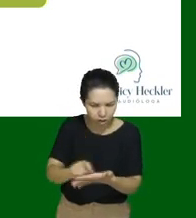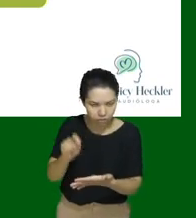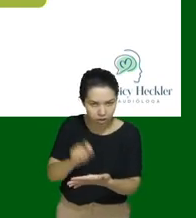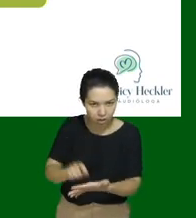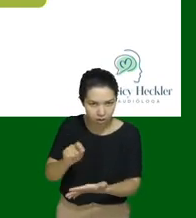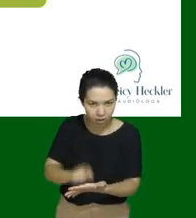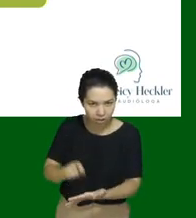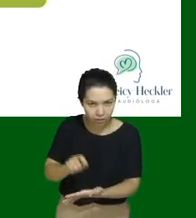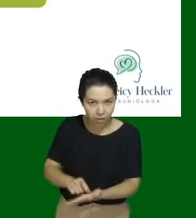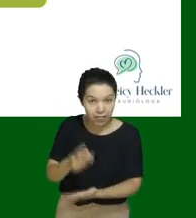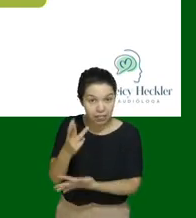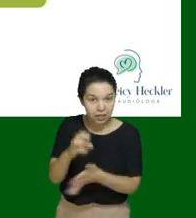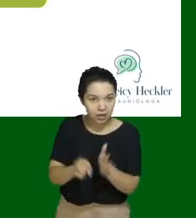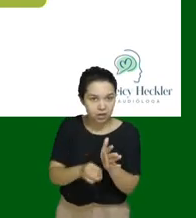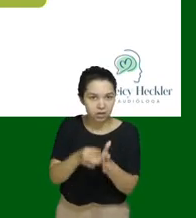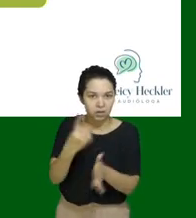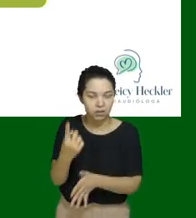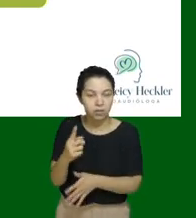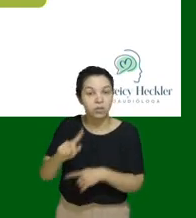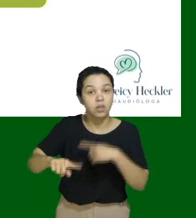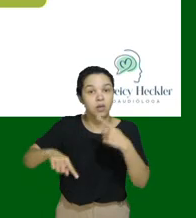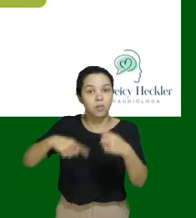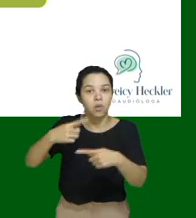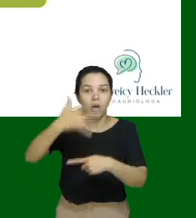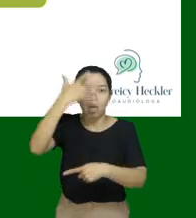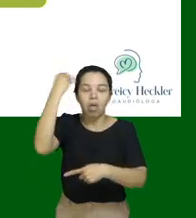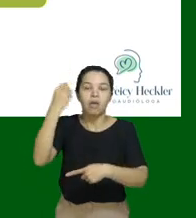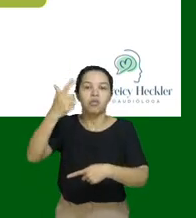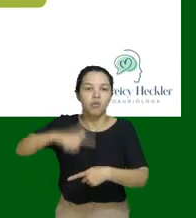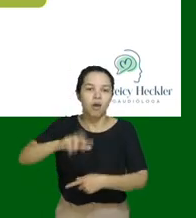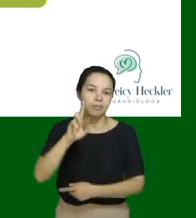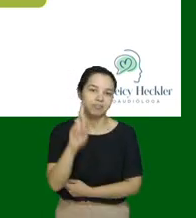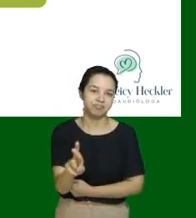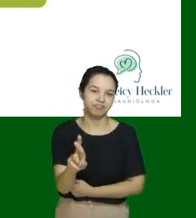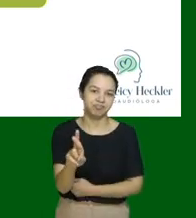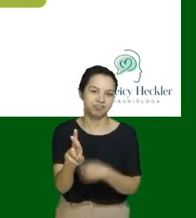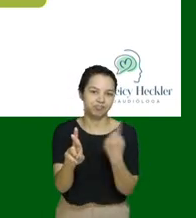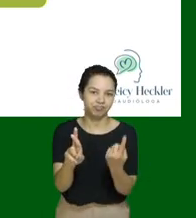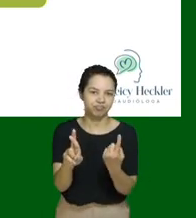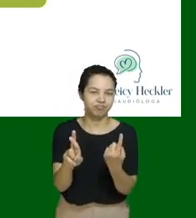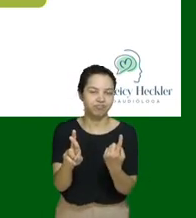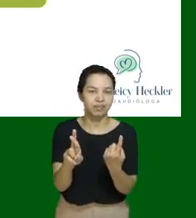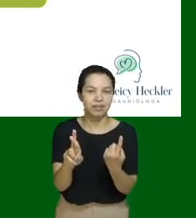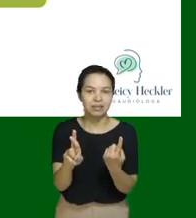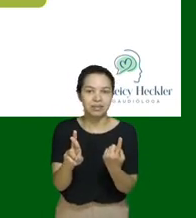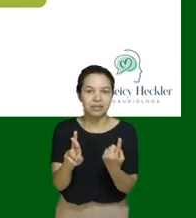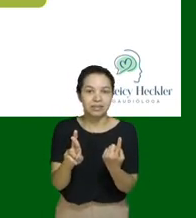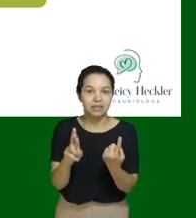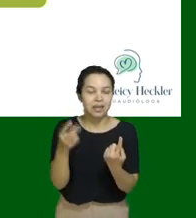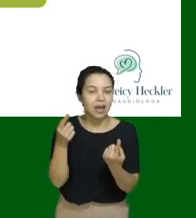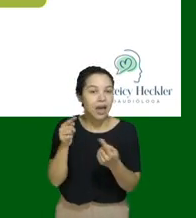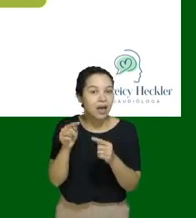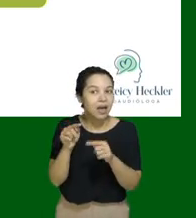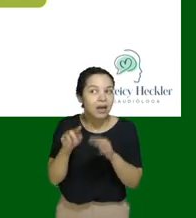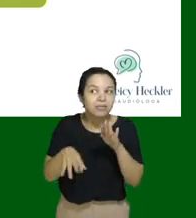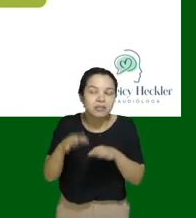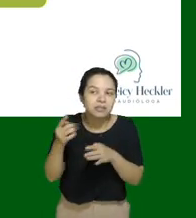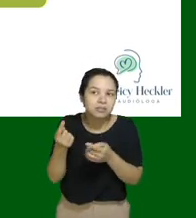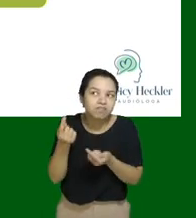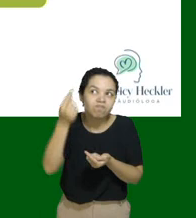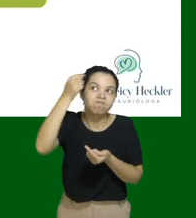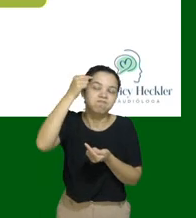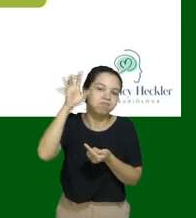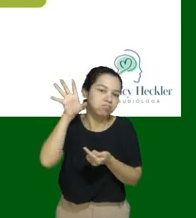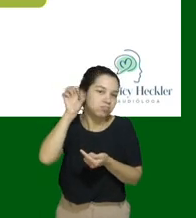2 dias depois, sai caro. Ele não está conseguindo automatizar isso na memória auditiva, muitas vezes. A gente pode ter